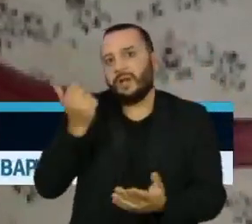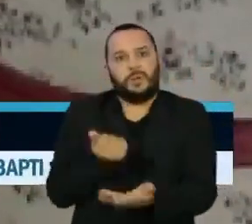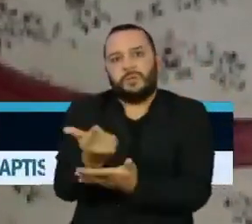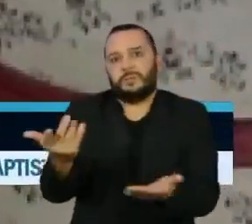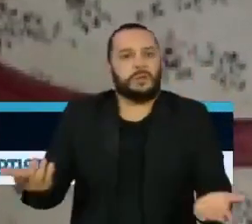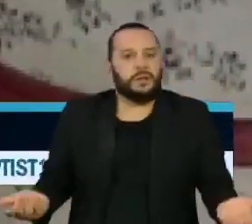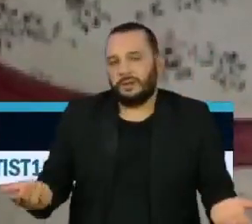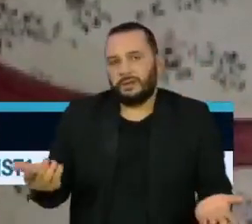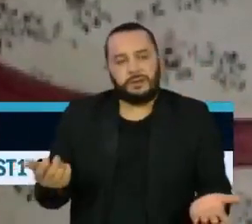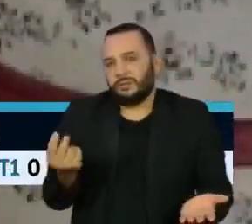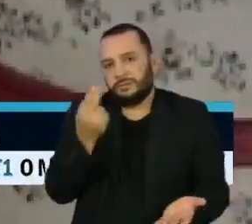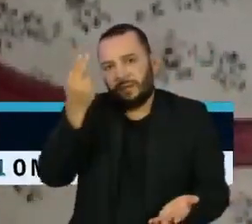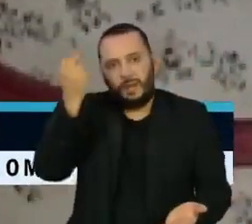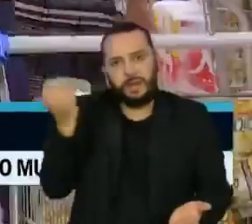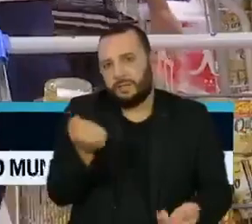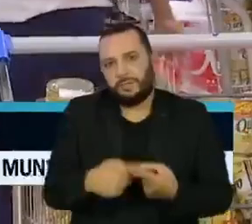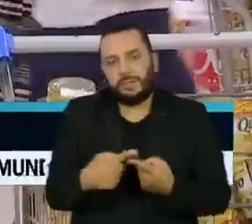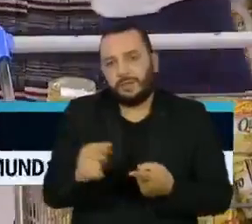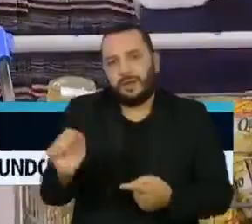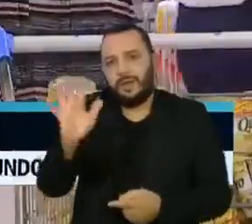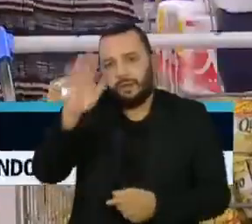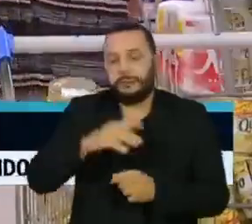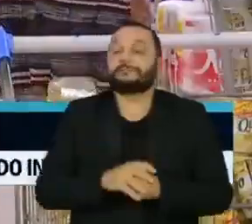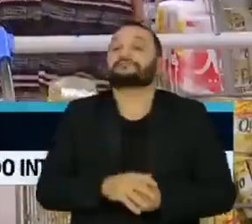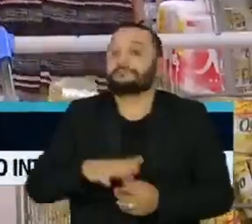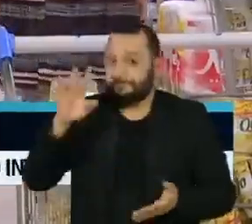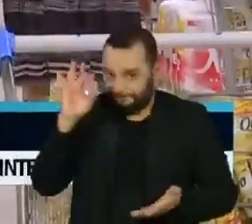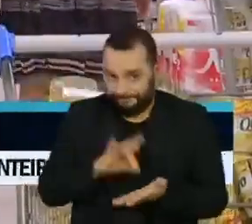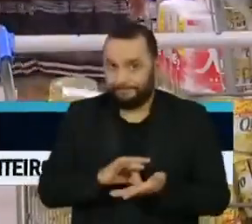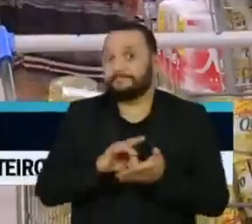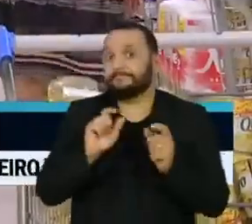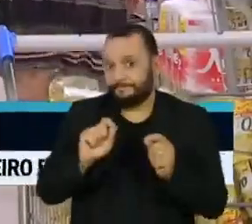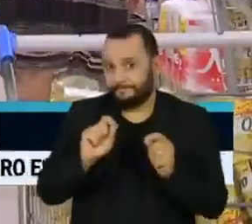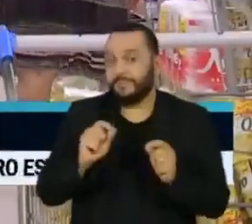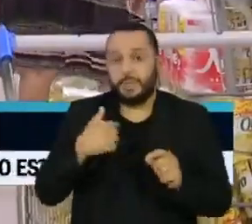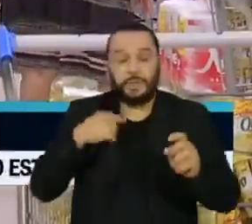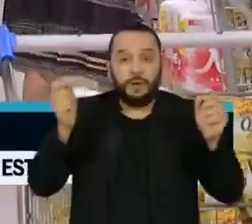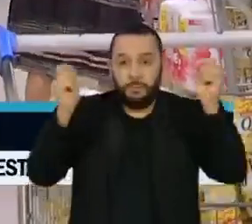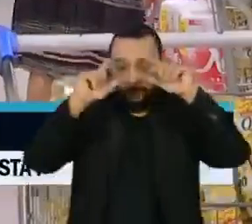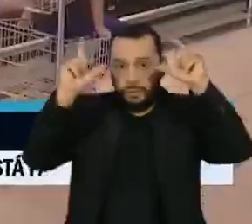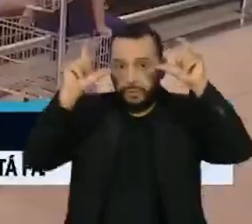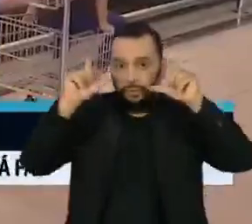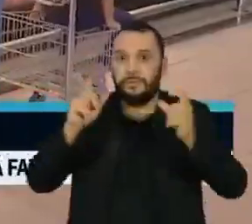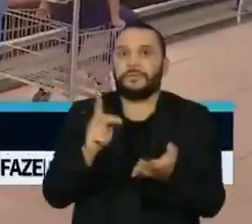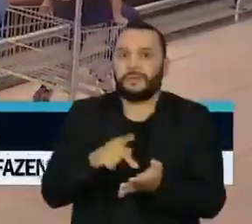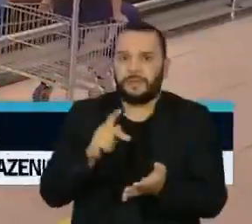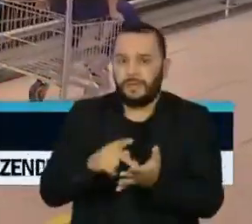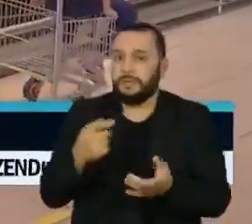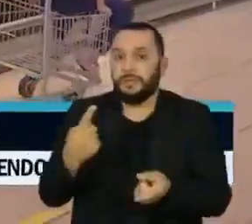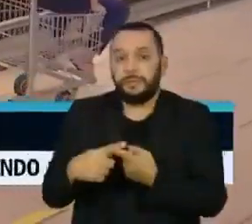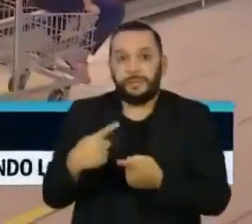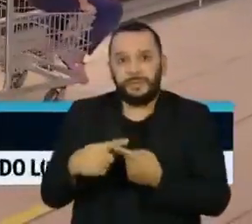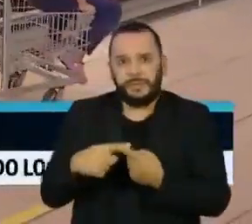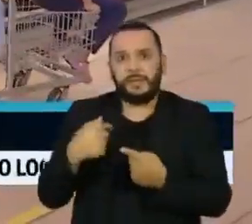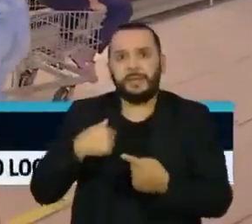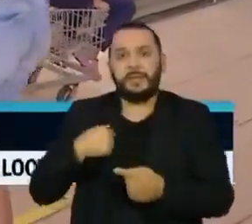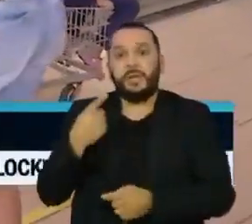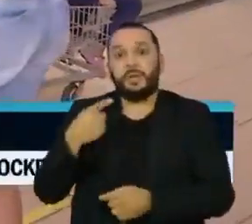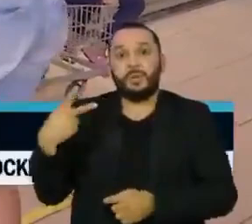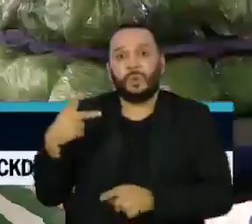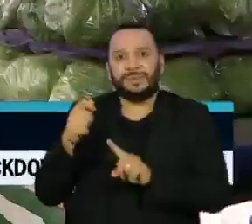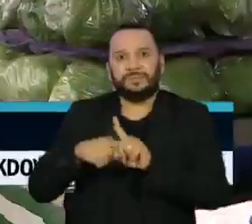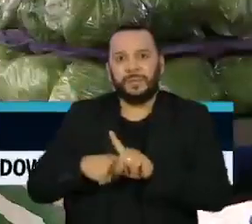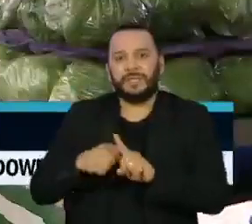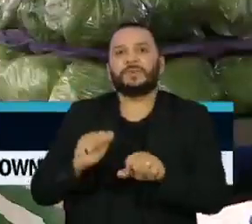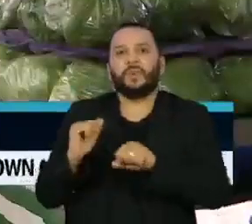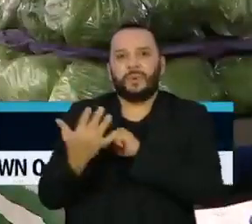mais de comprar as coisas, realmente. É, realmente foi um susto atrás do outro, esses 12 intensos meses de